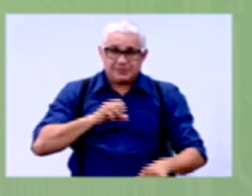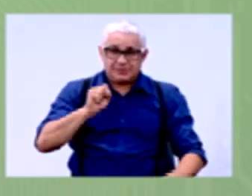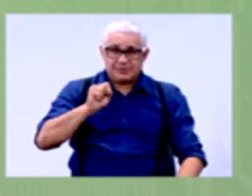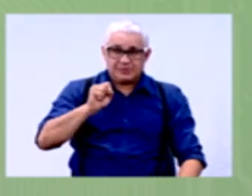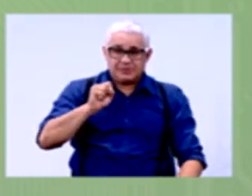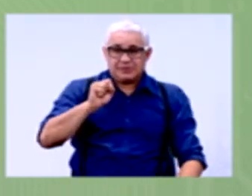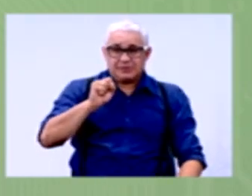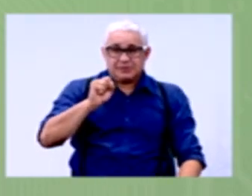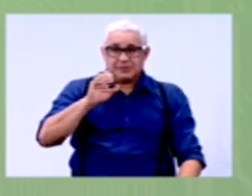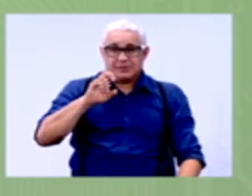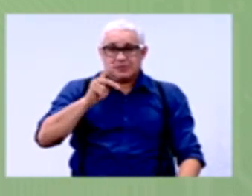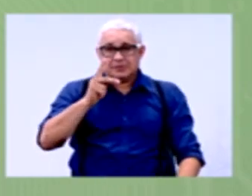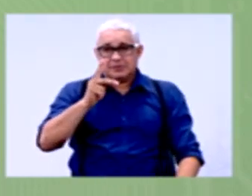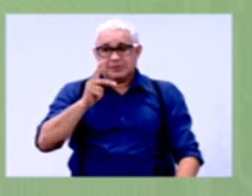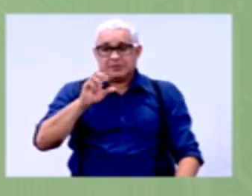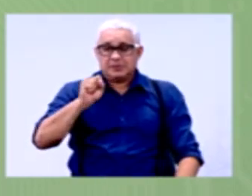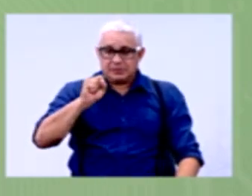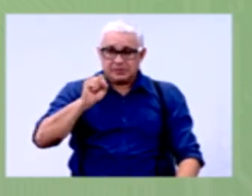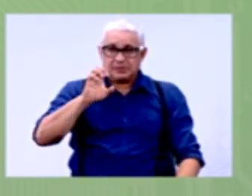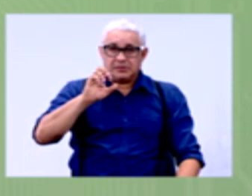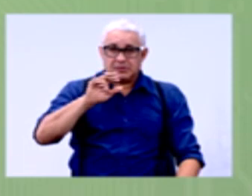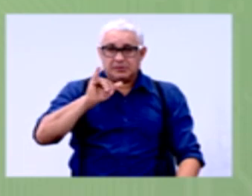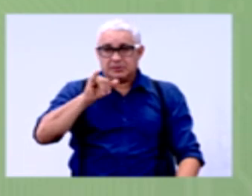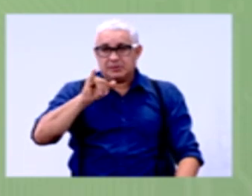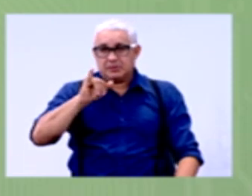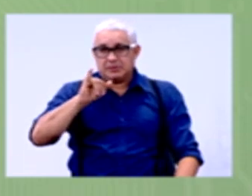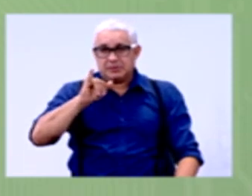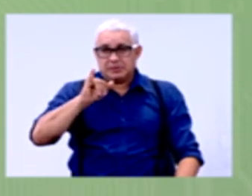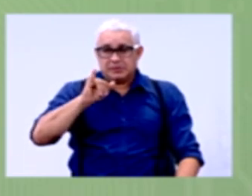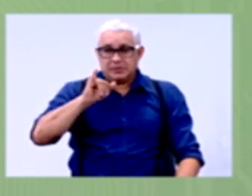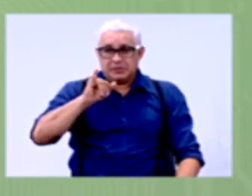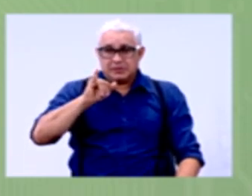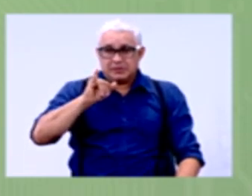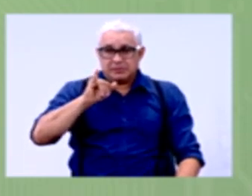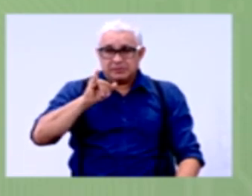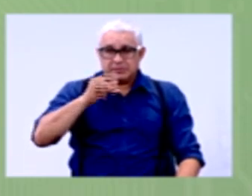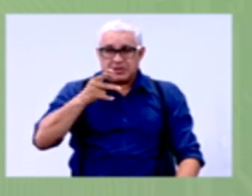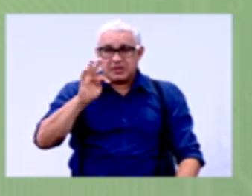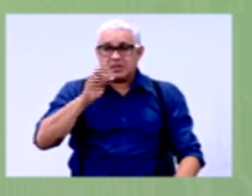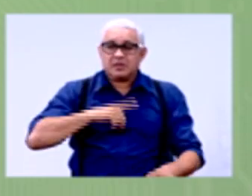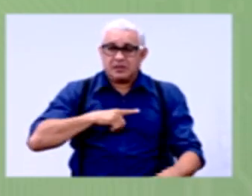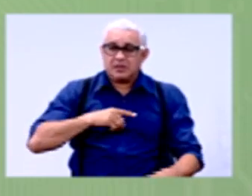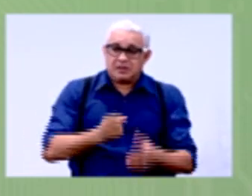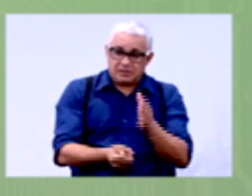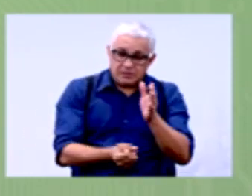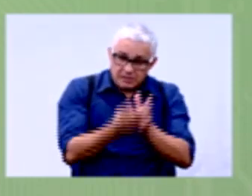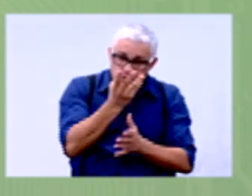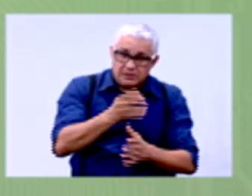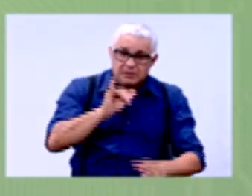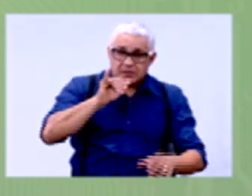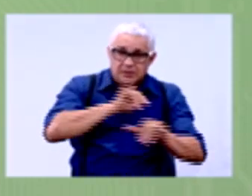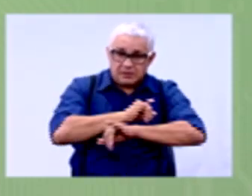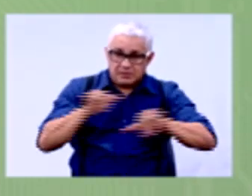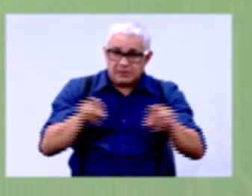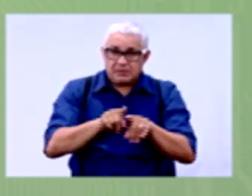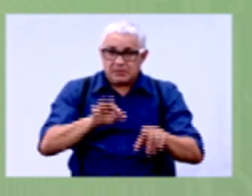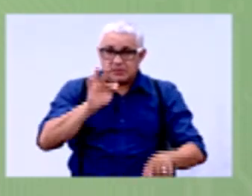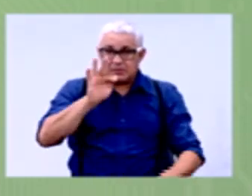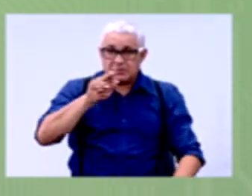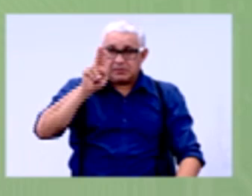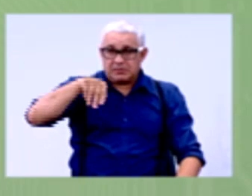script aqui, certo? Então nós temos duas funções aqui. A função criar informação e a